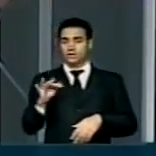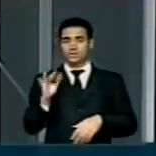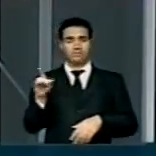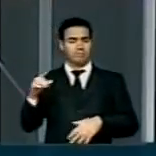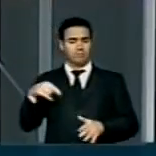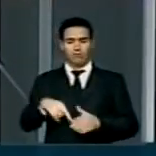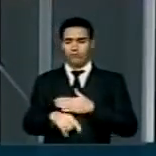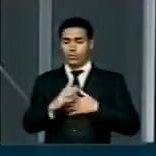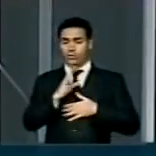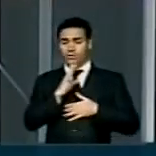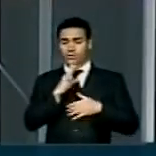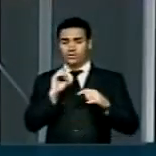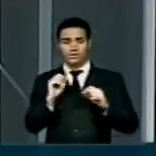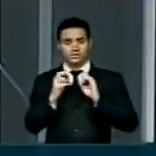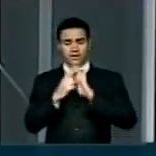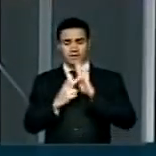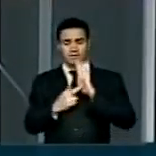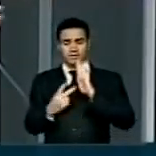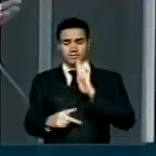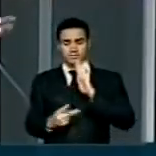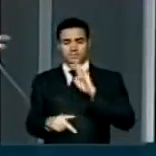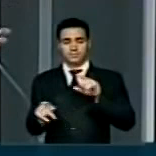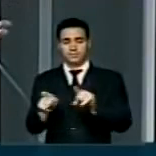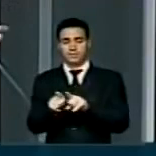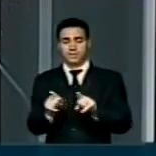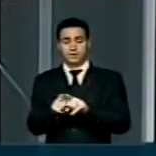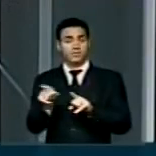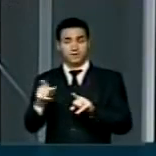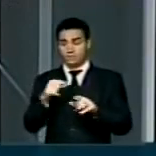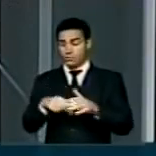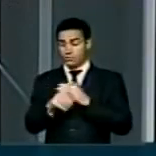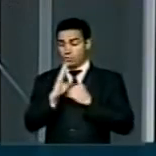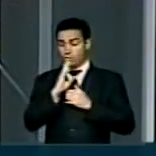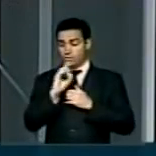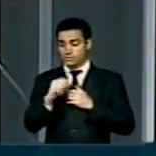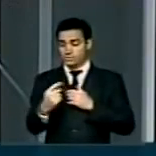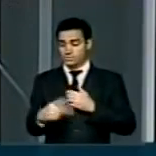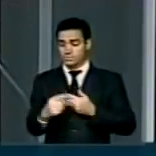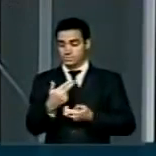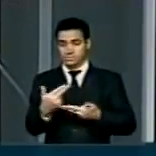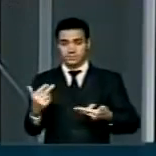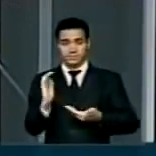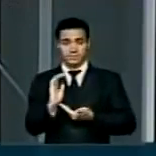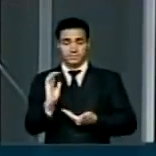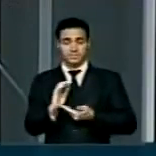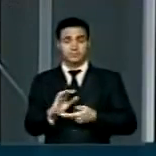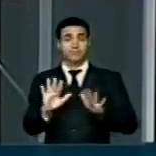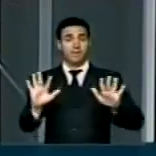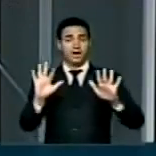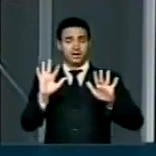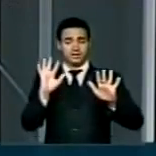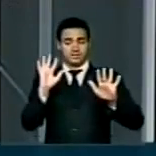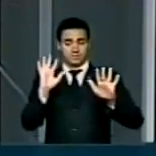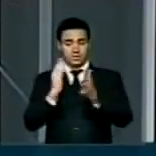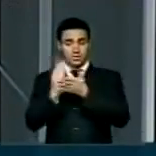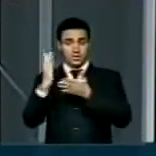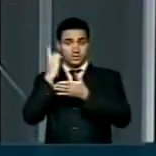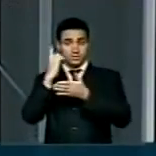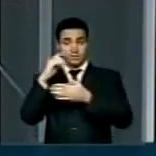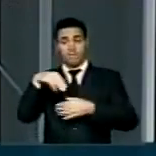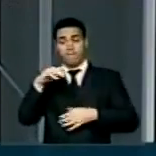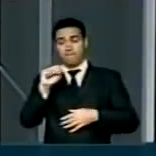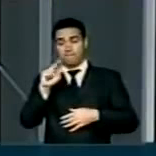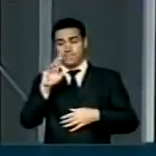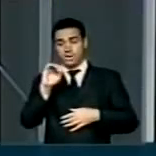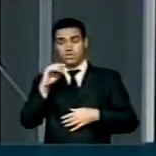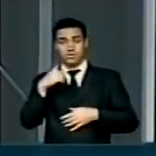profundo conhecedor do regimento e profundo conhecedor dessa casa. Mas, inicialmente, deputado Mauro, eu quero fazer